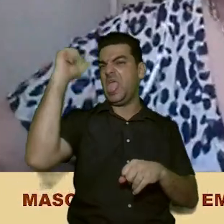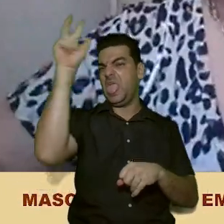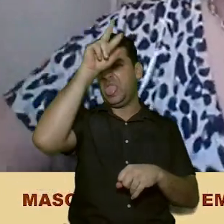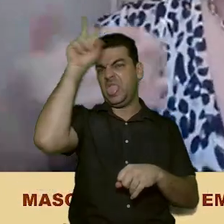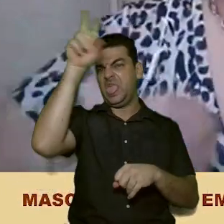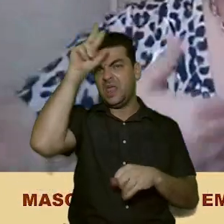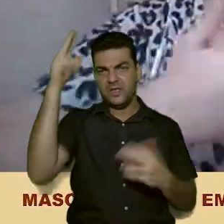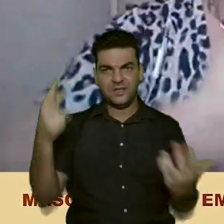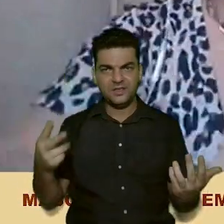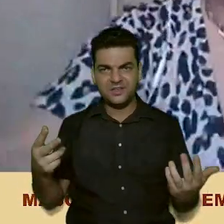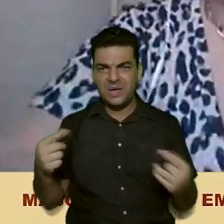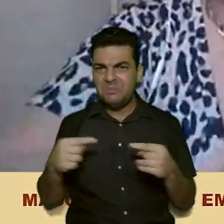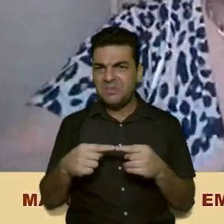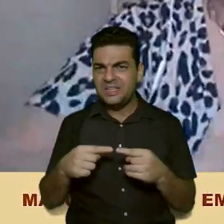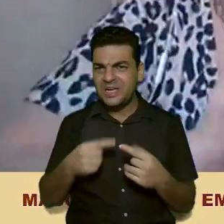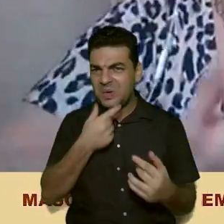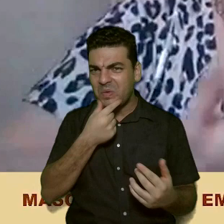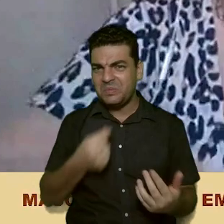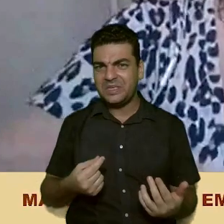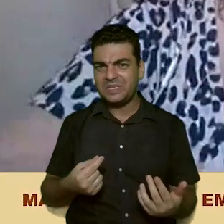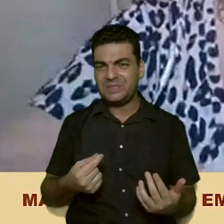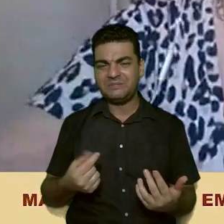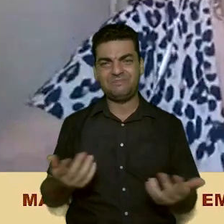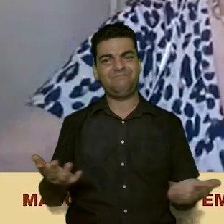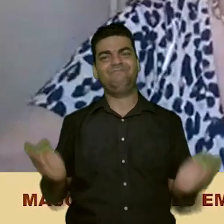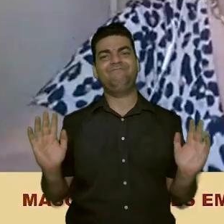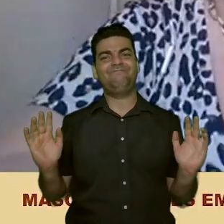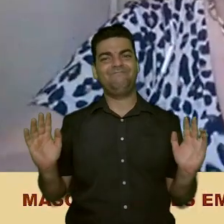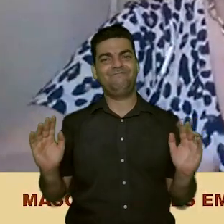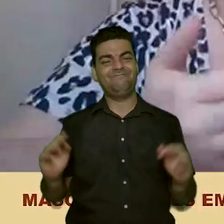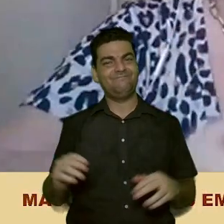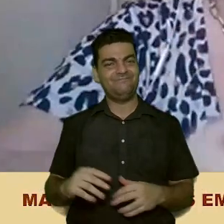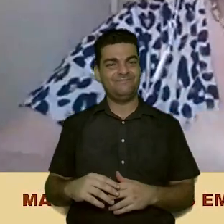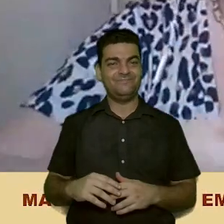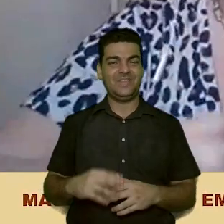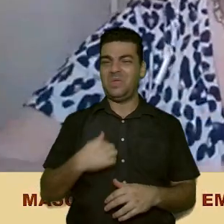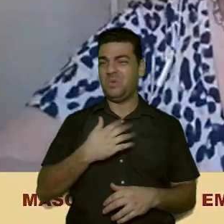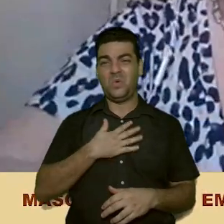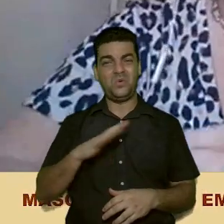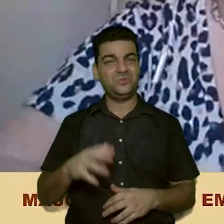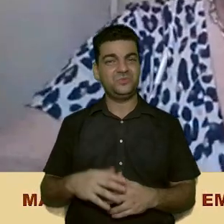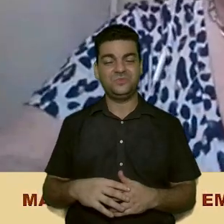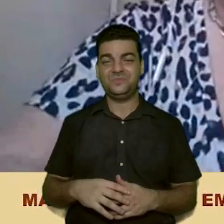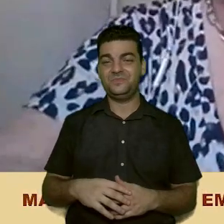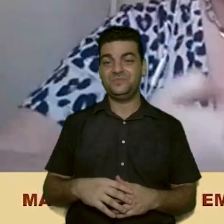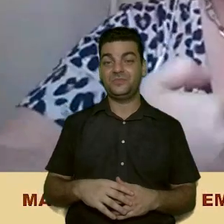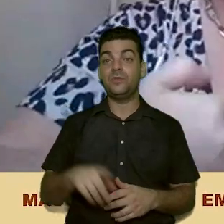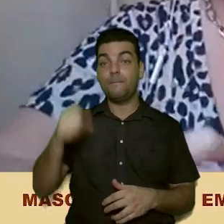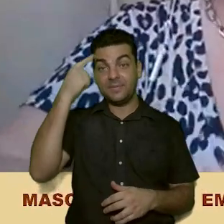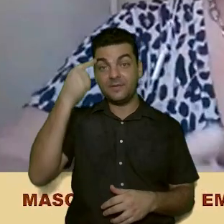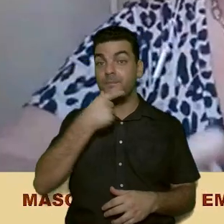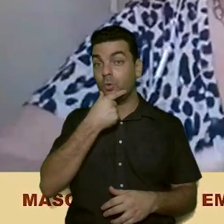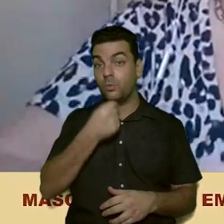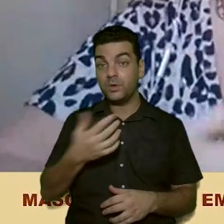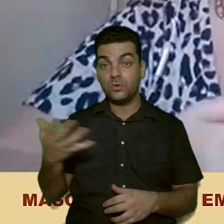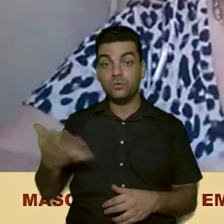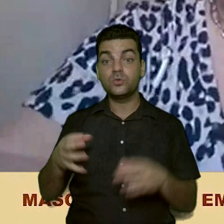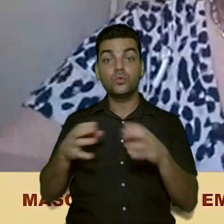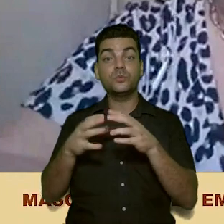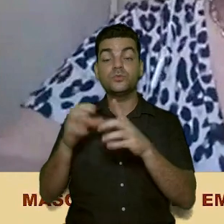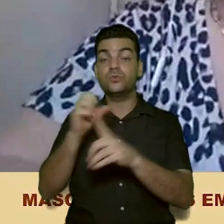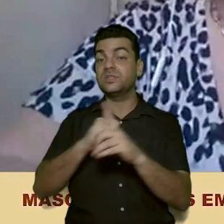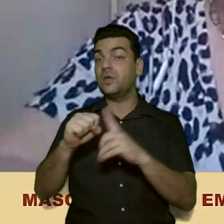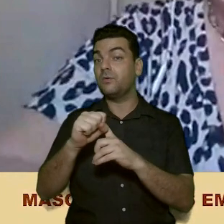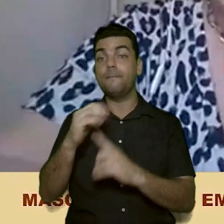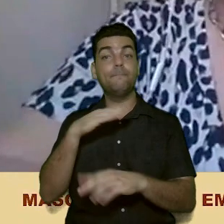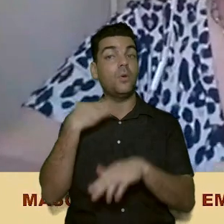exemplos, né? E, infelizmente, eu fico muito triste com esse dado, Rafael, de saber que hoje os homens são o grupo social que mais